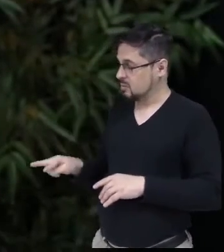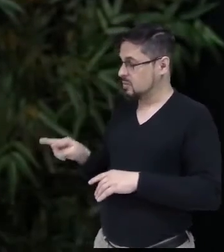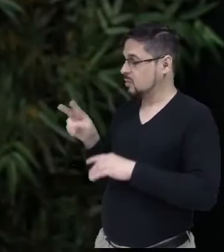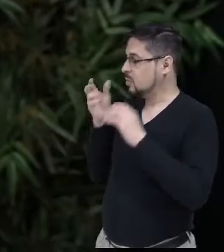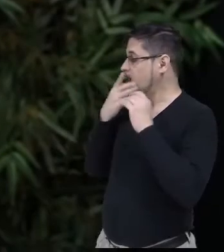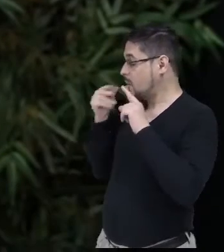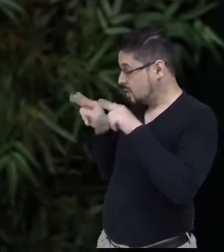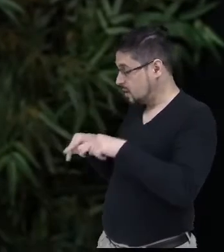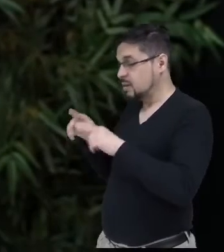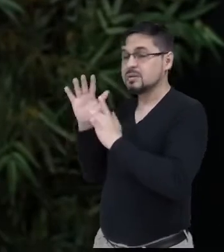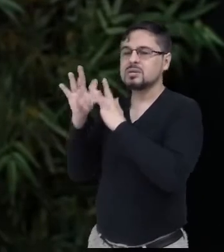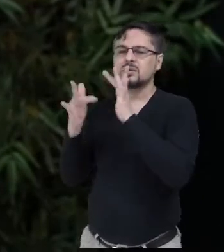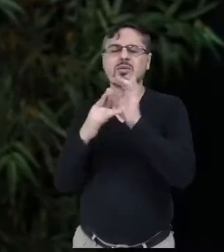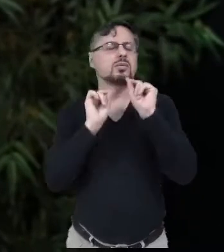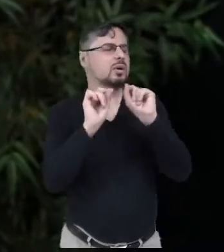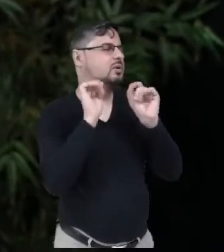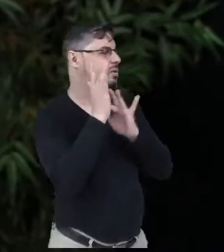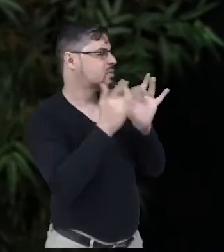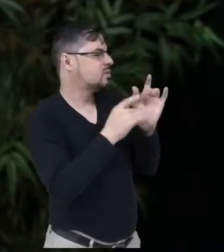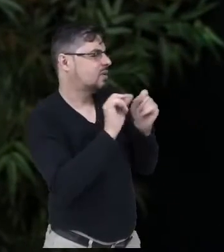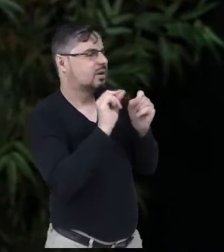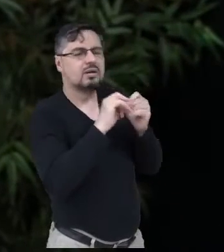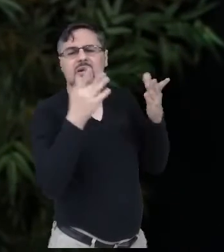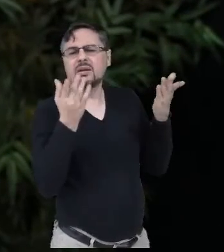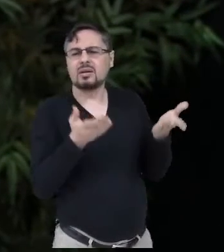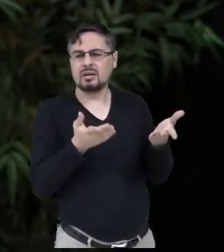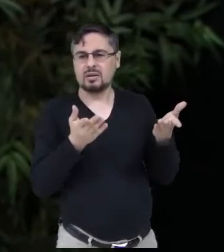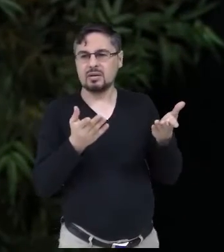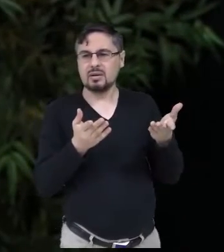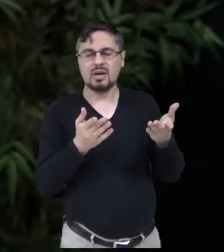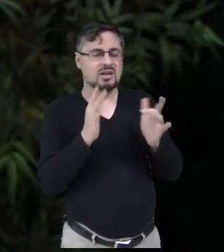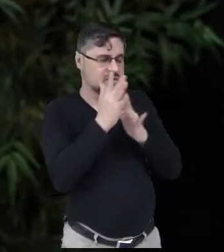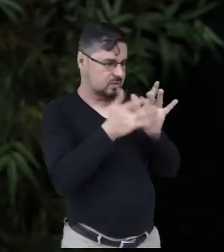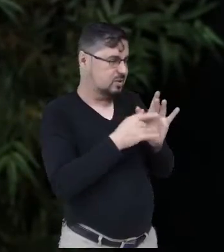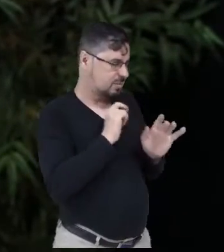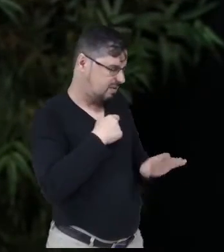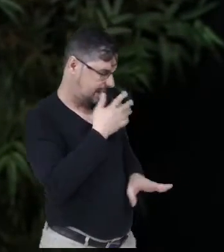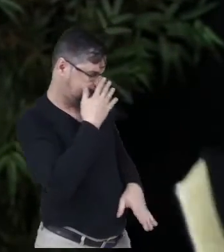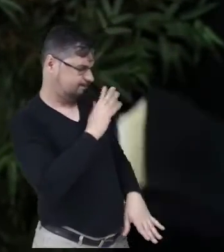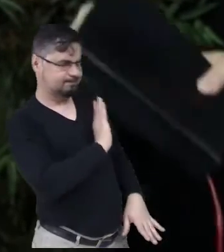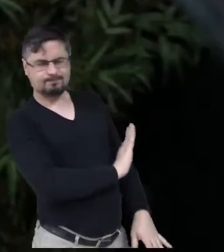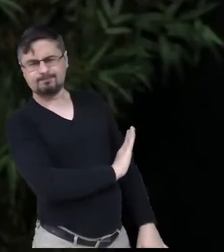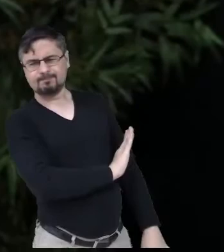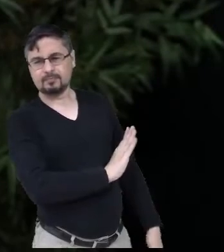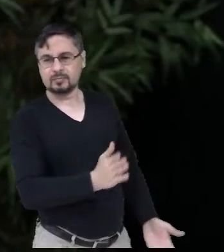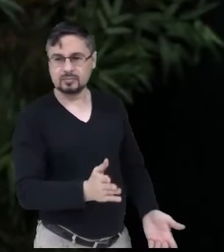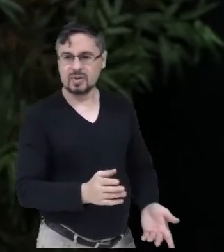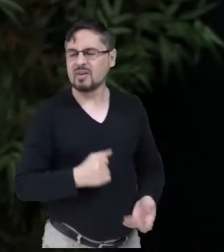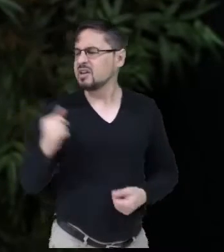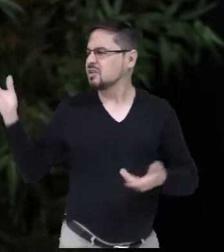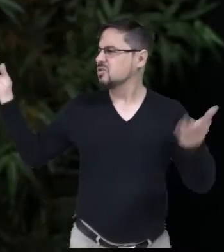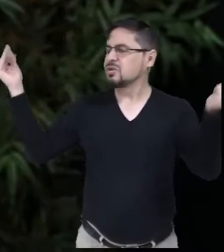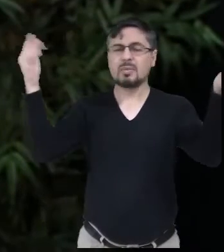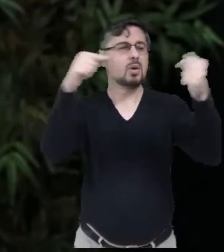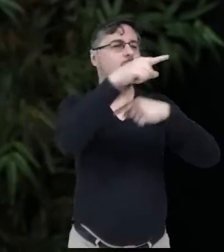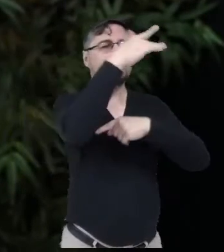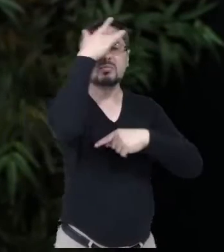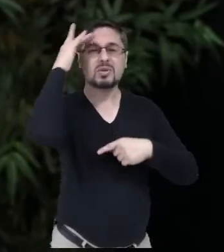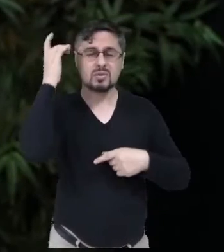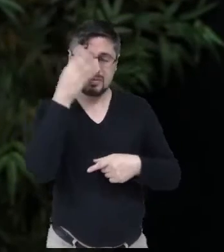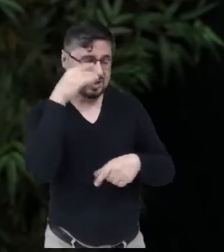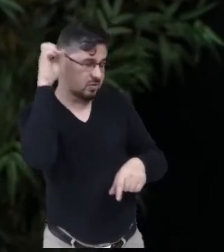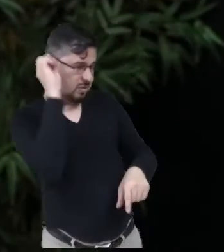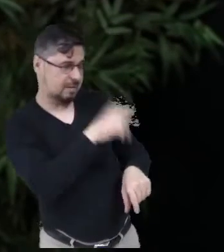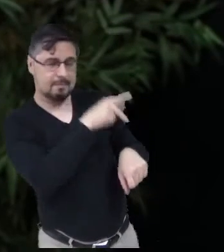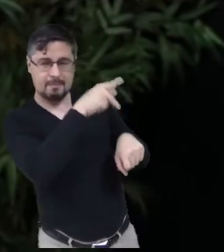o que Jesus faria? Ele também vai se afastar em desgosto? Ele vai chamar outras pessoas para apedrejar